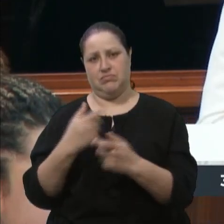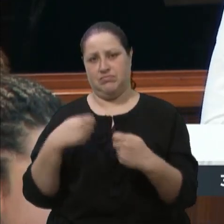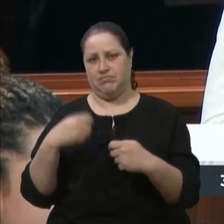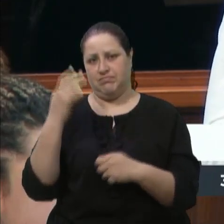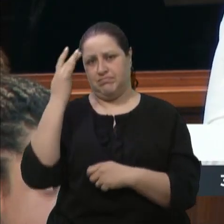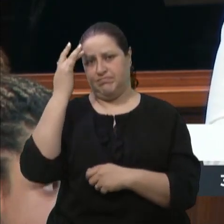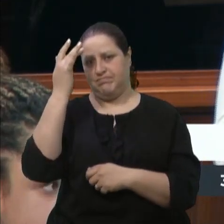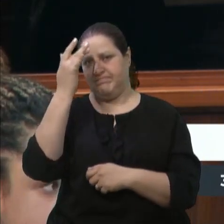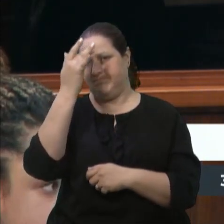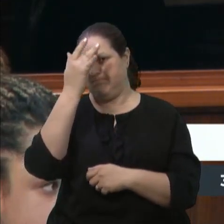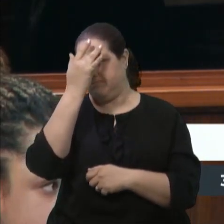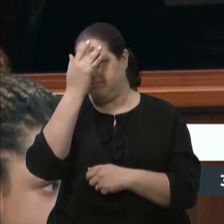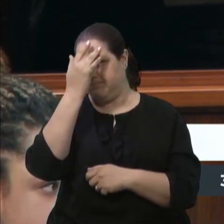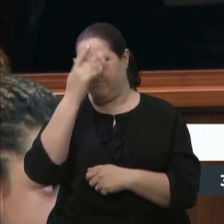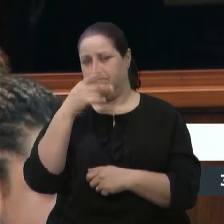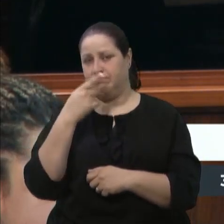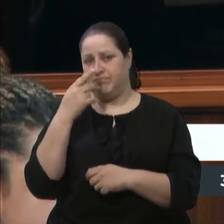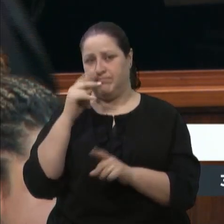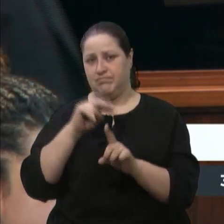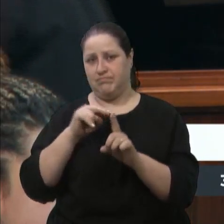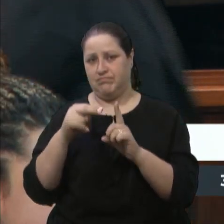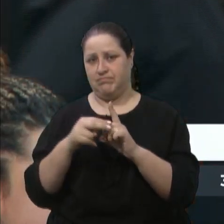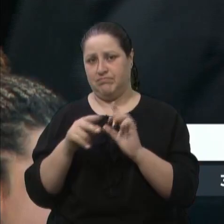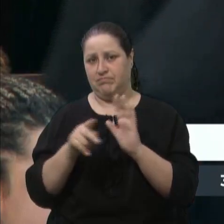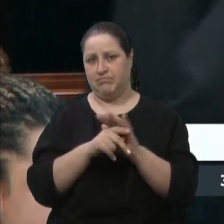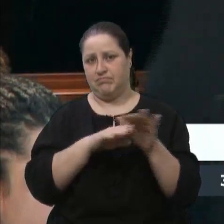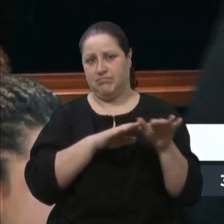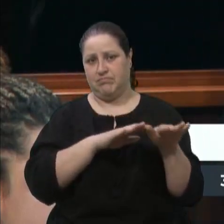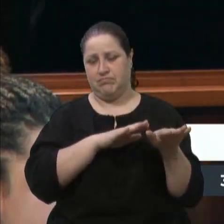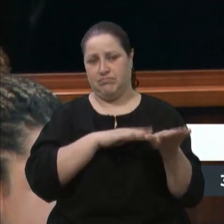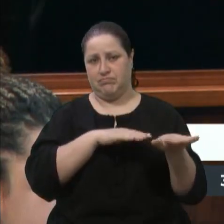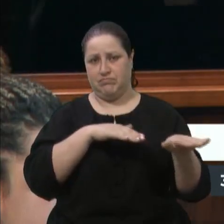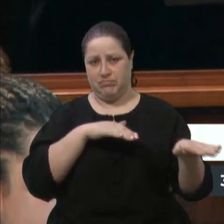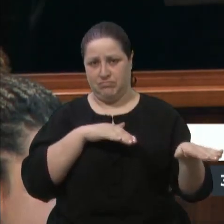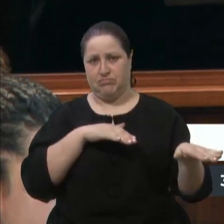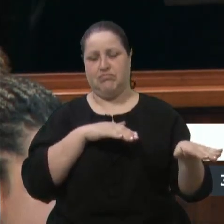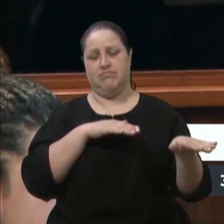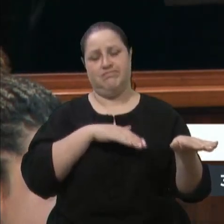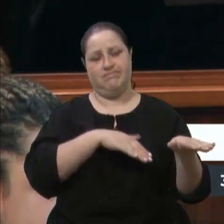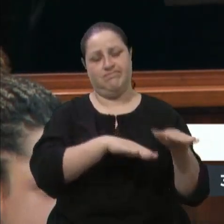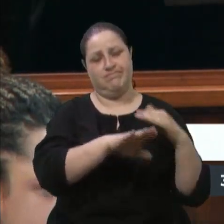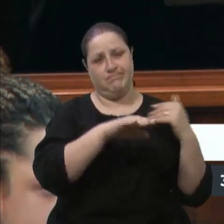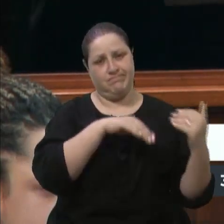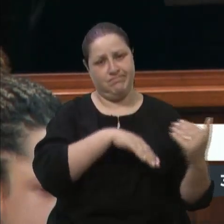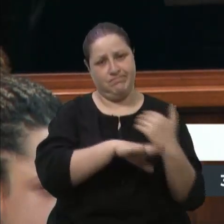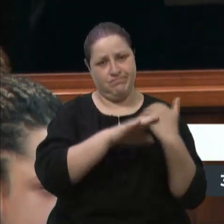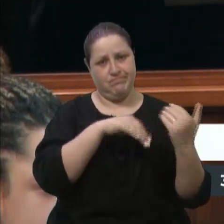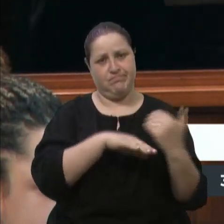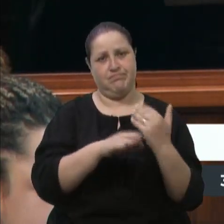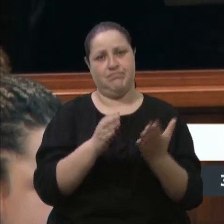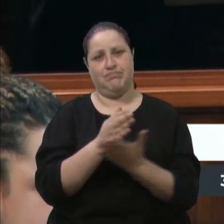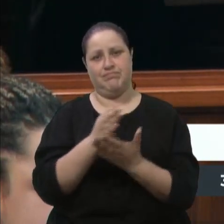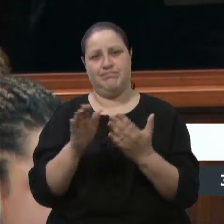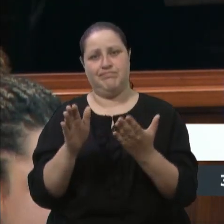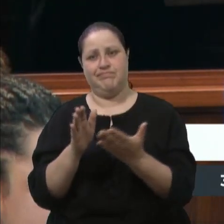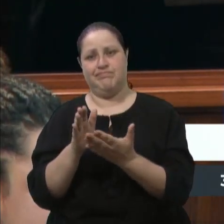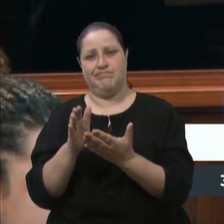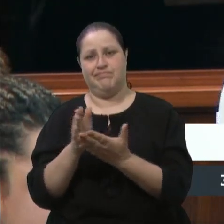aqui eu falo saúde mental do ponto de vista do trânsito, né? Das condições que, na maioria das vezes, não são